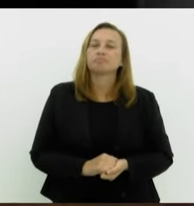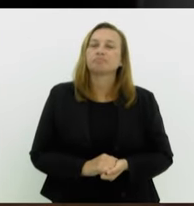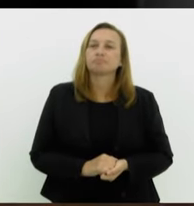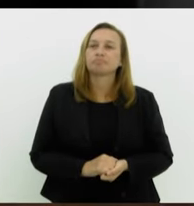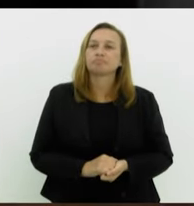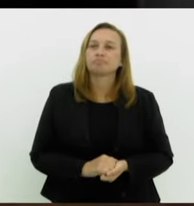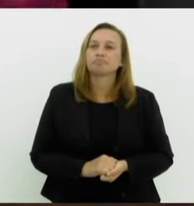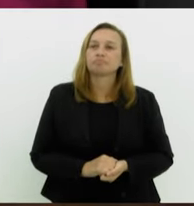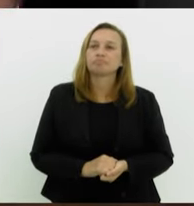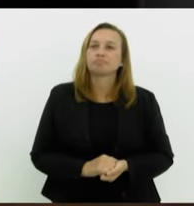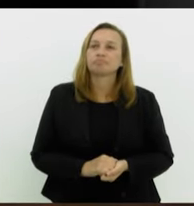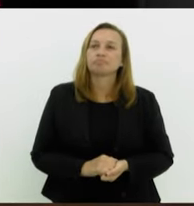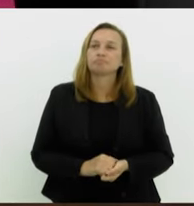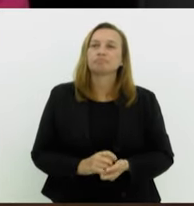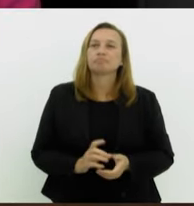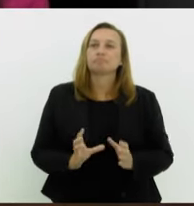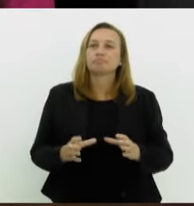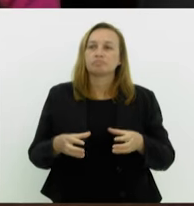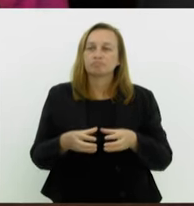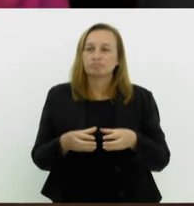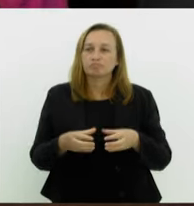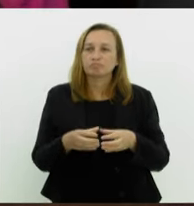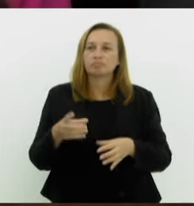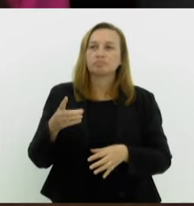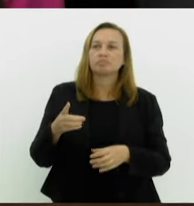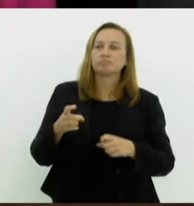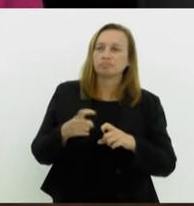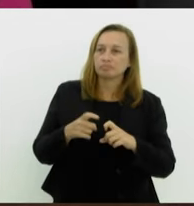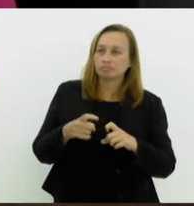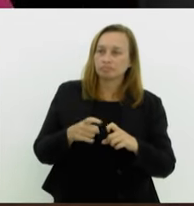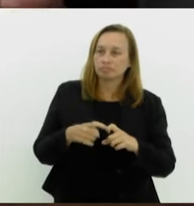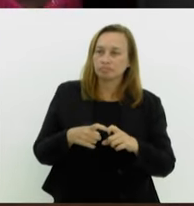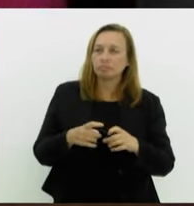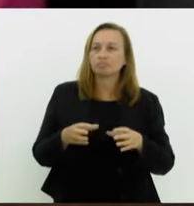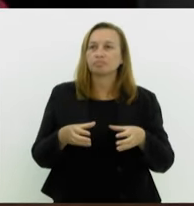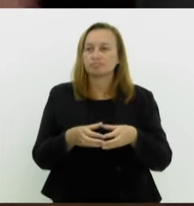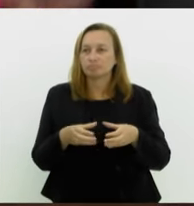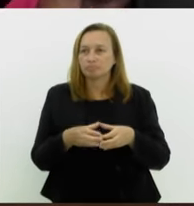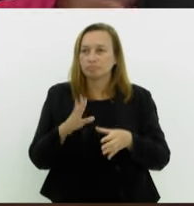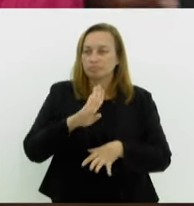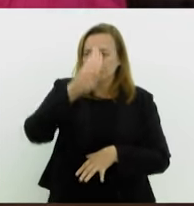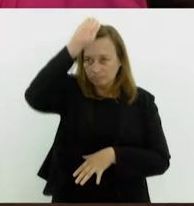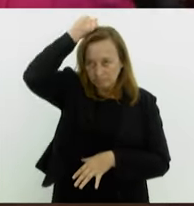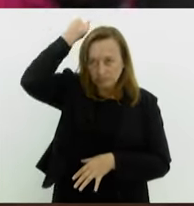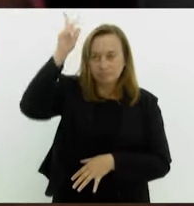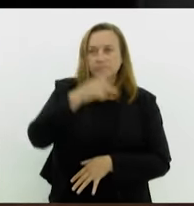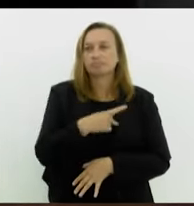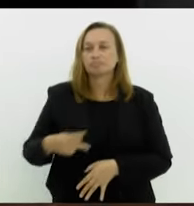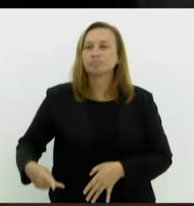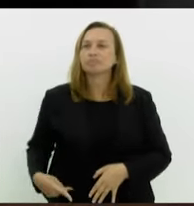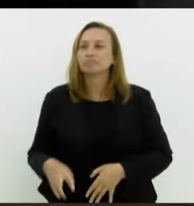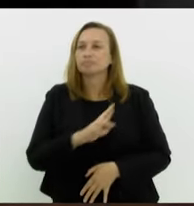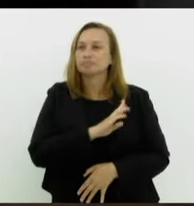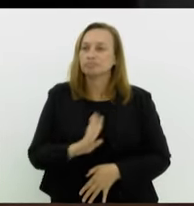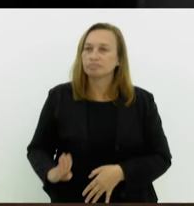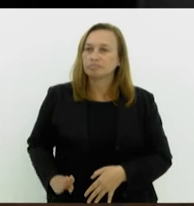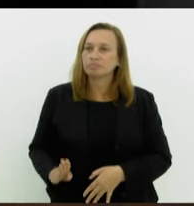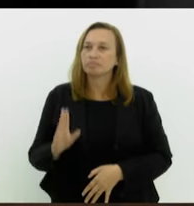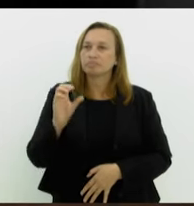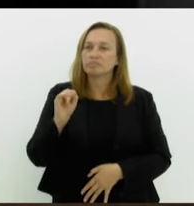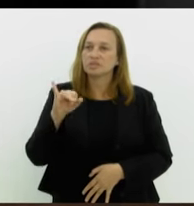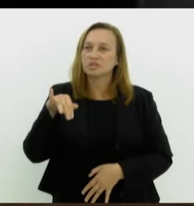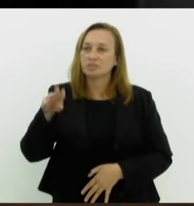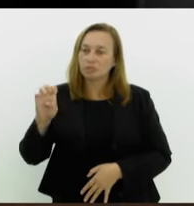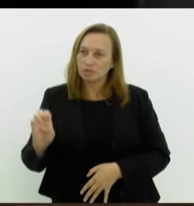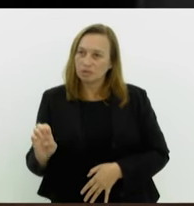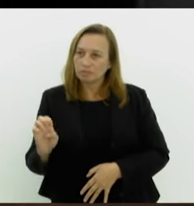a o departamento médico a brigada de incêndio a ao nosso Presidente Rodrigo bcel a Simone que é a secretária